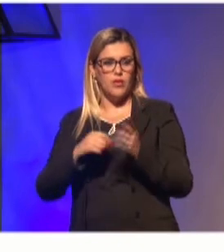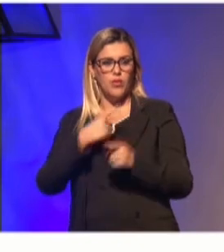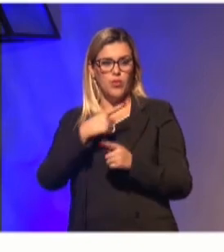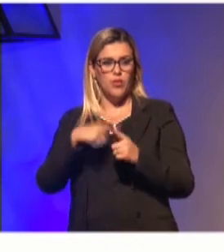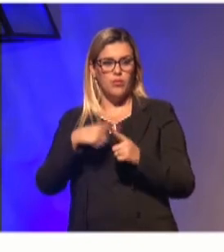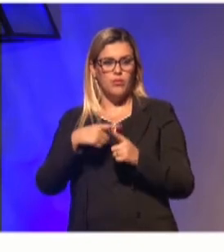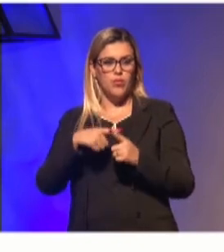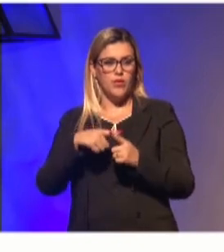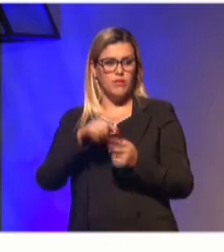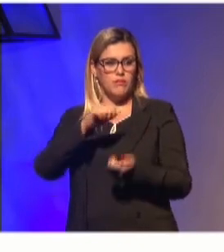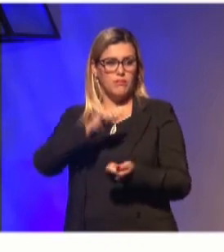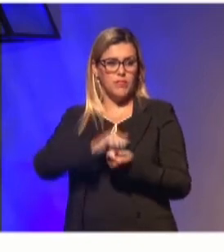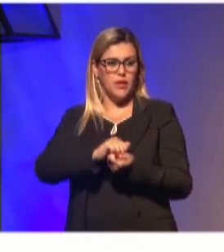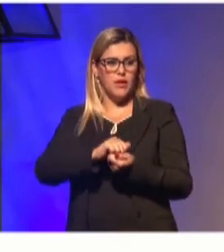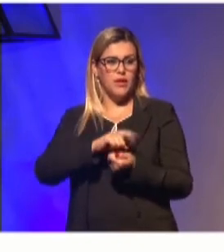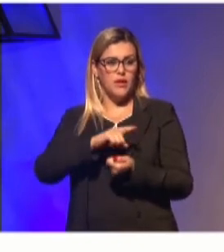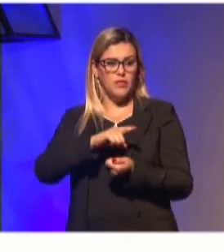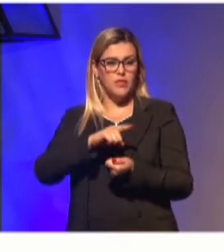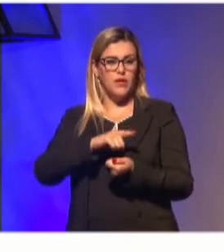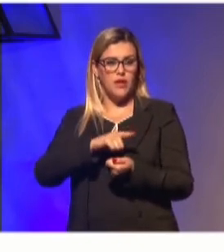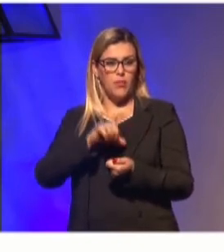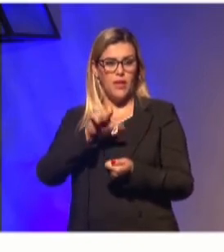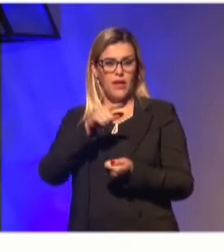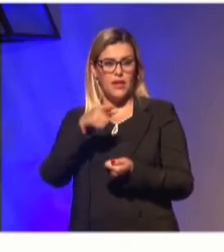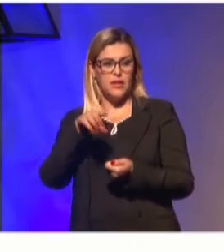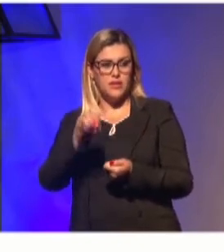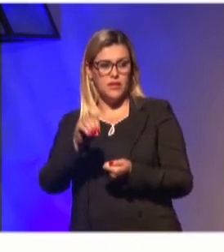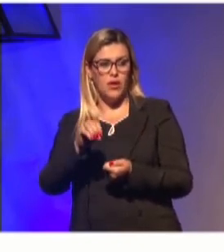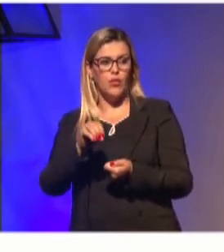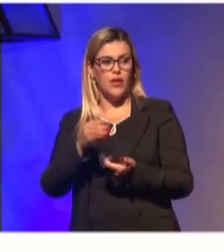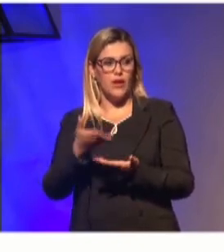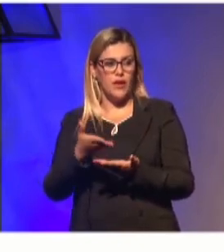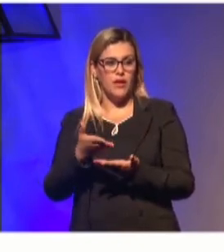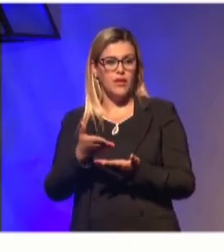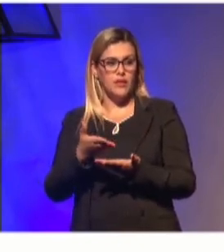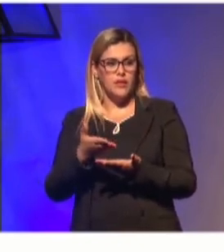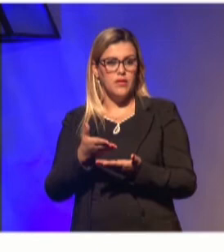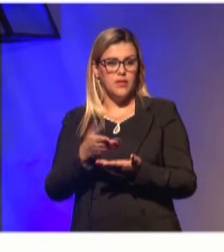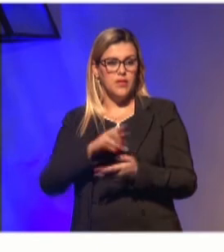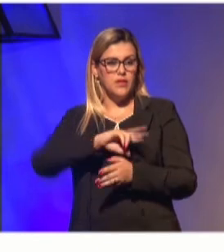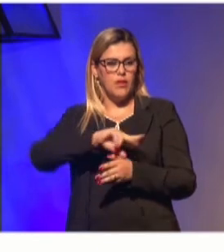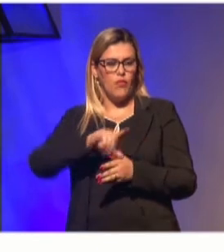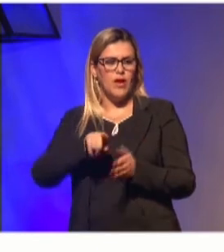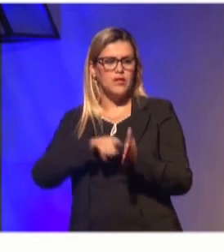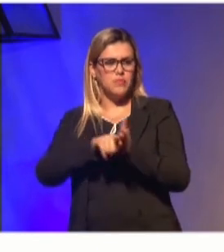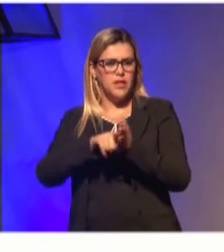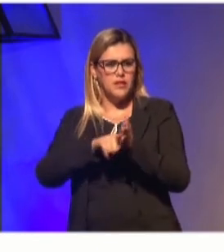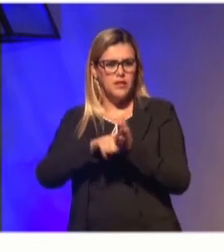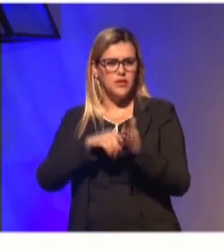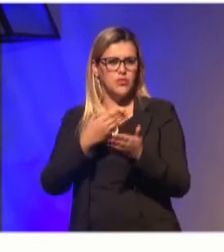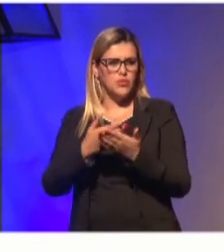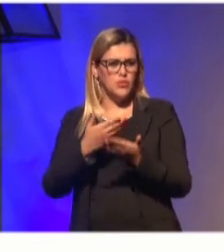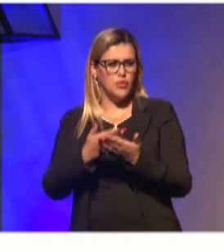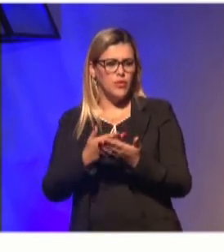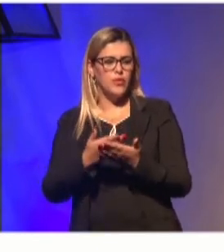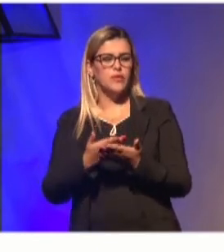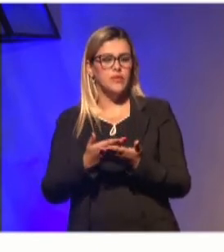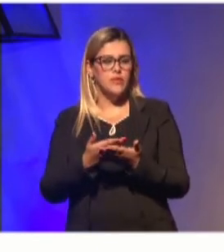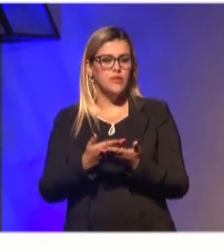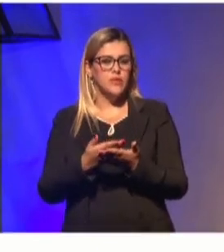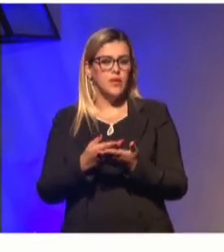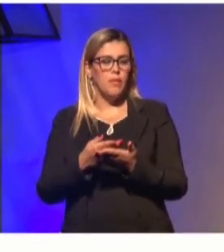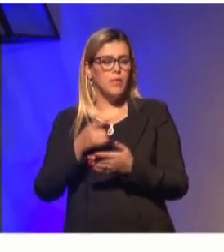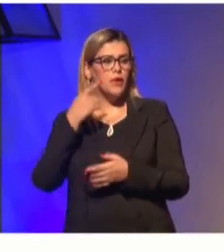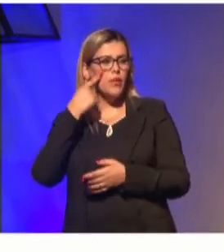tipo axonotimese, uma lesão que preserva o esqueleto neural. Então, vários estudos lá do professor Maser foram feitos para